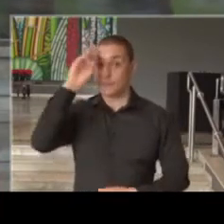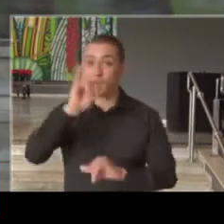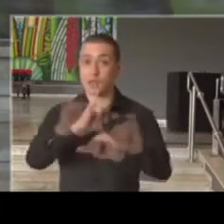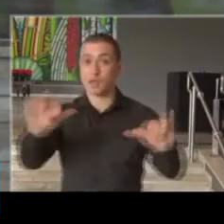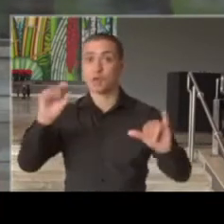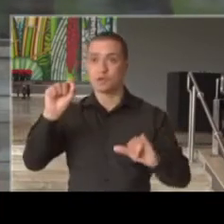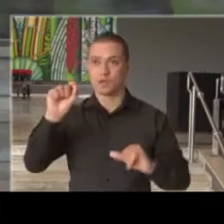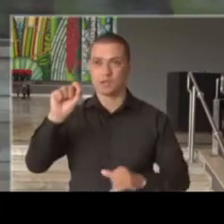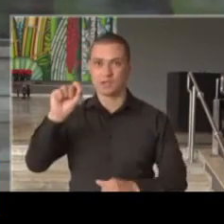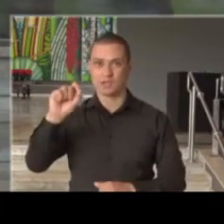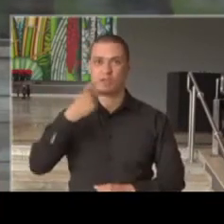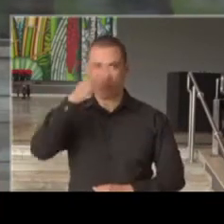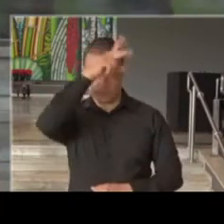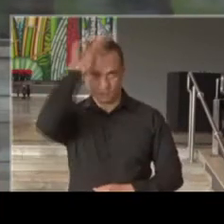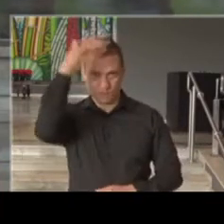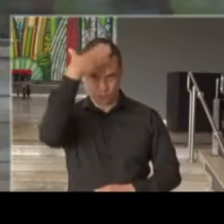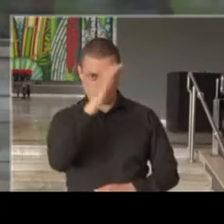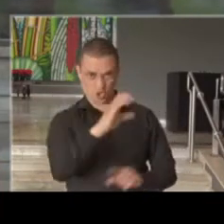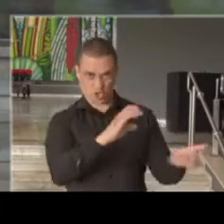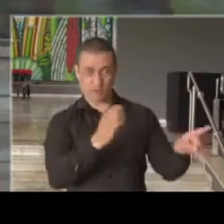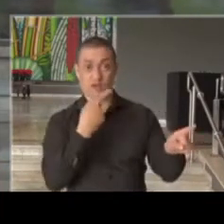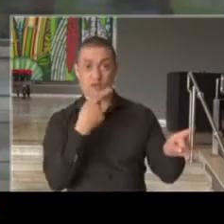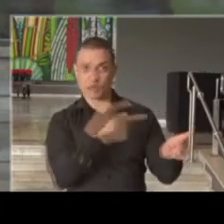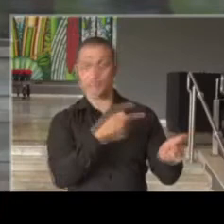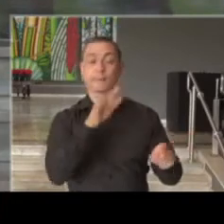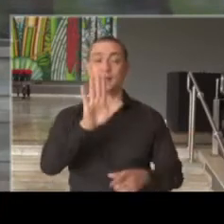Eu me referi ao prefeito de Curitiba, mas,